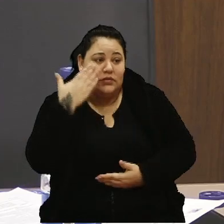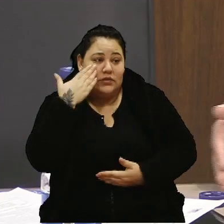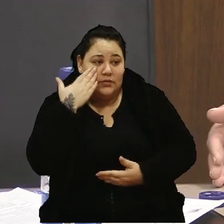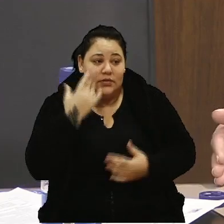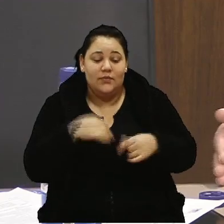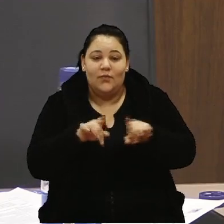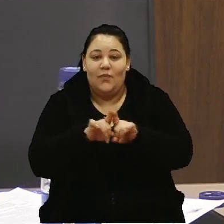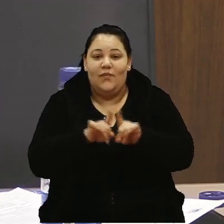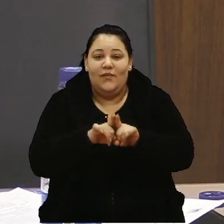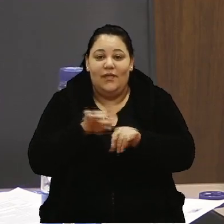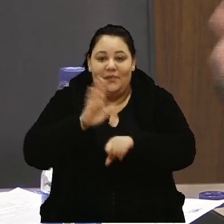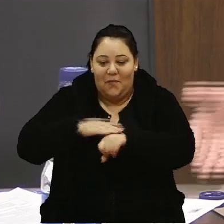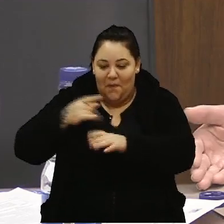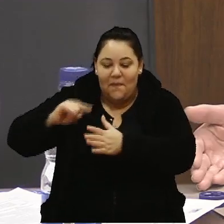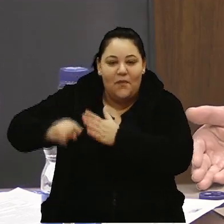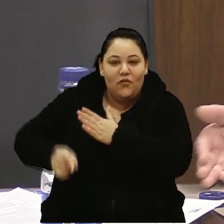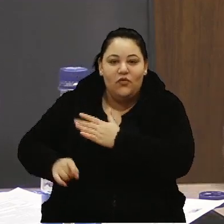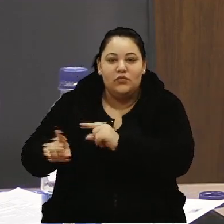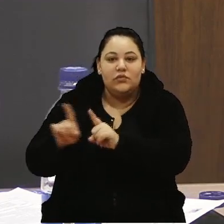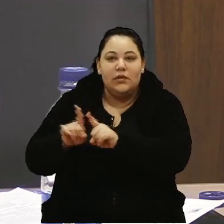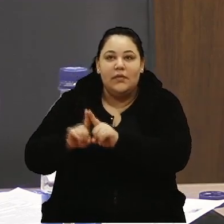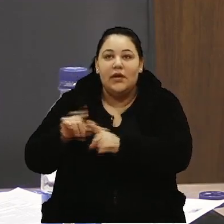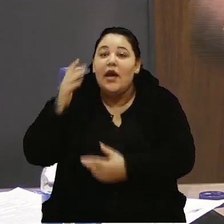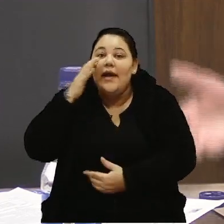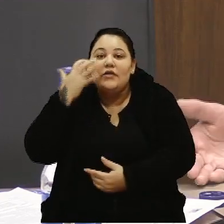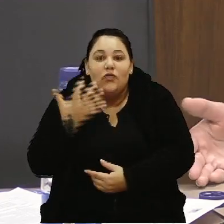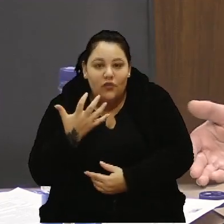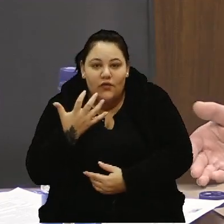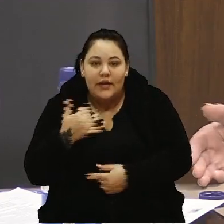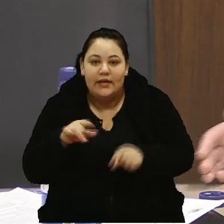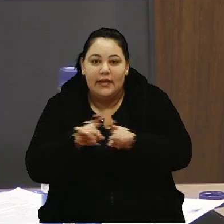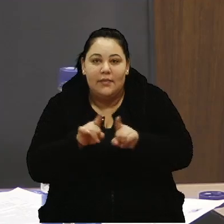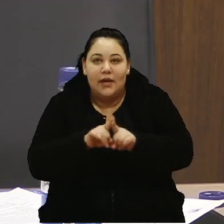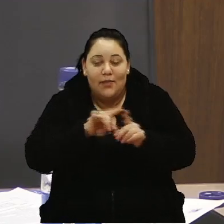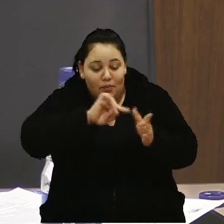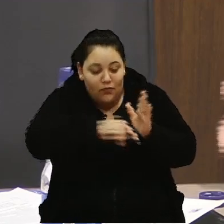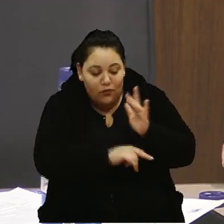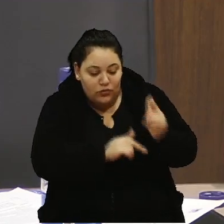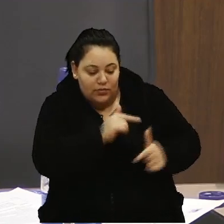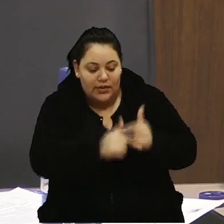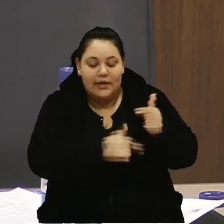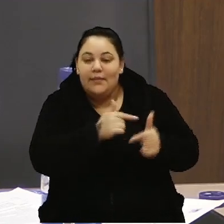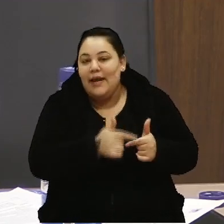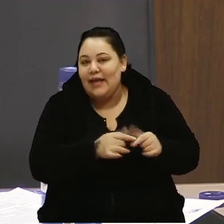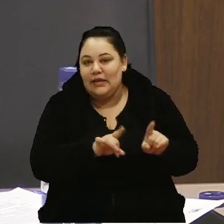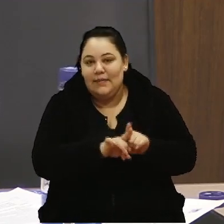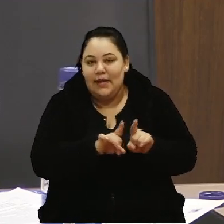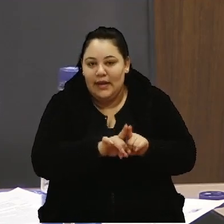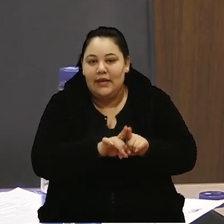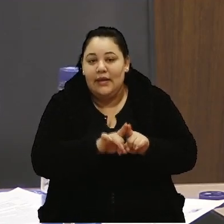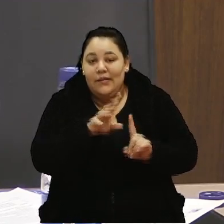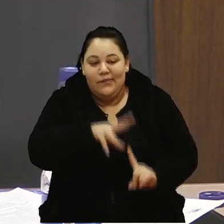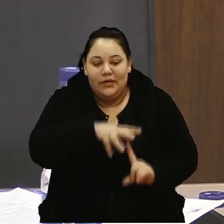realidade complexa para resolver, complexa para atuar, mas que precisa ser atuado